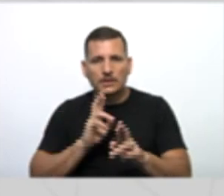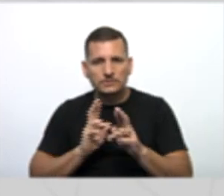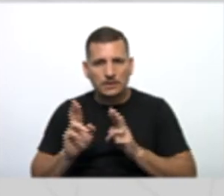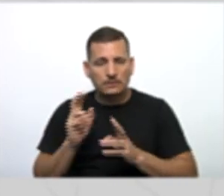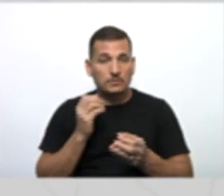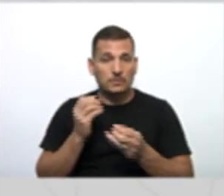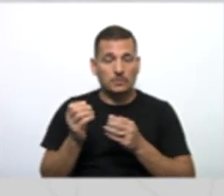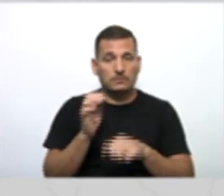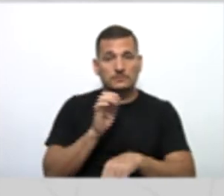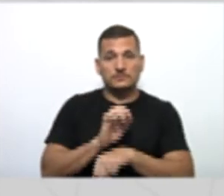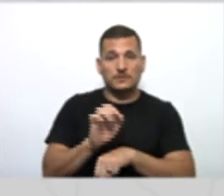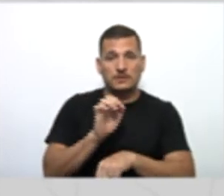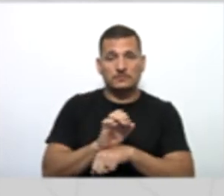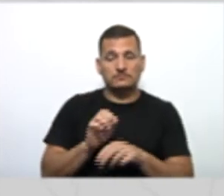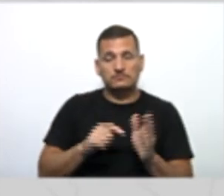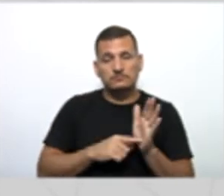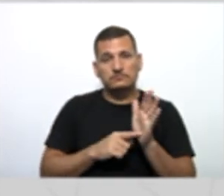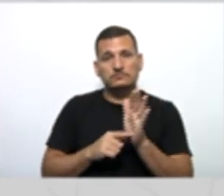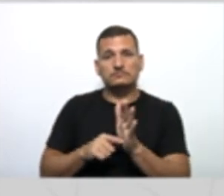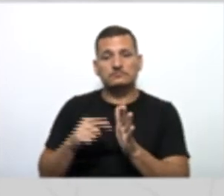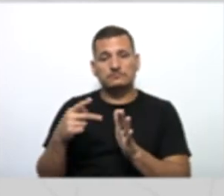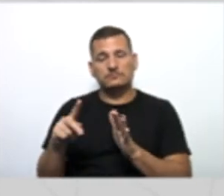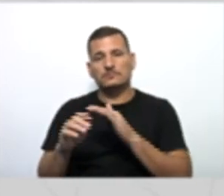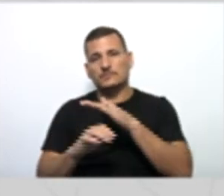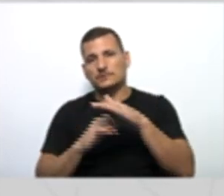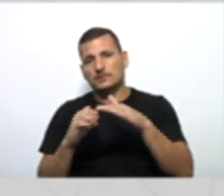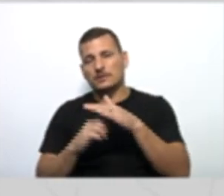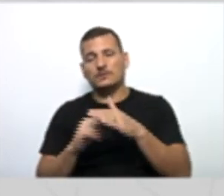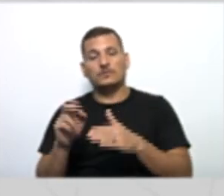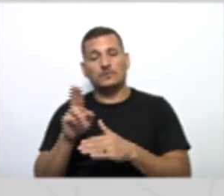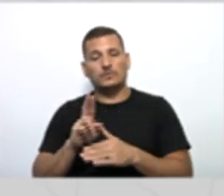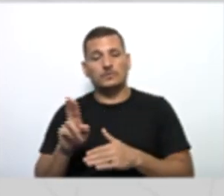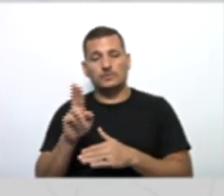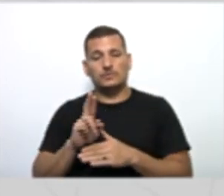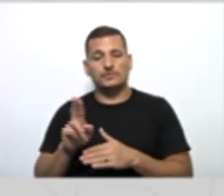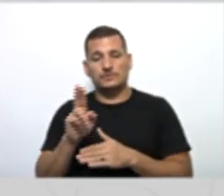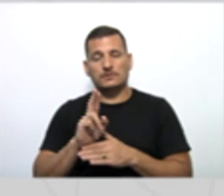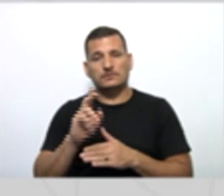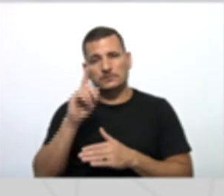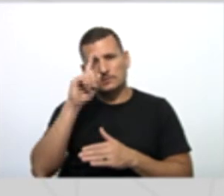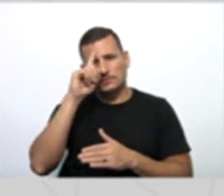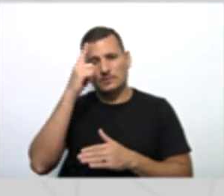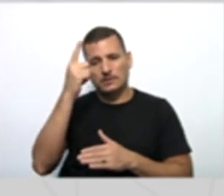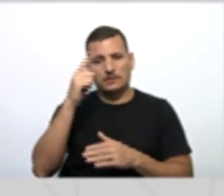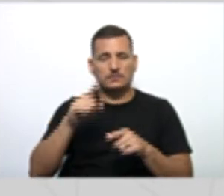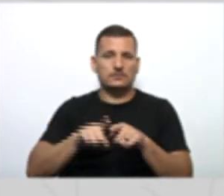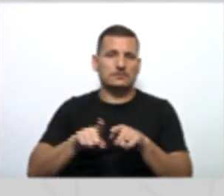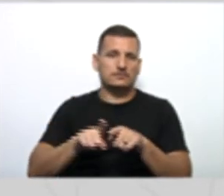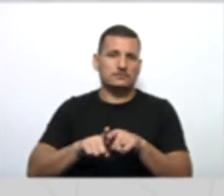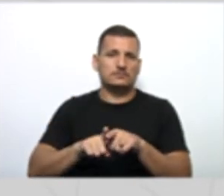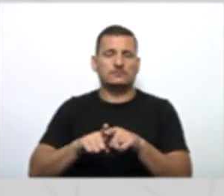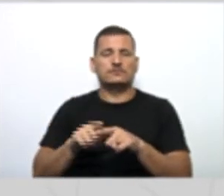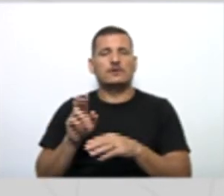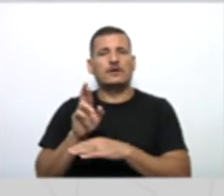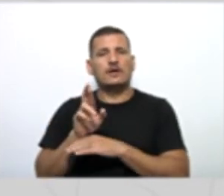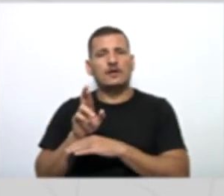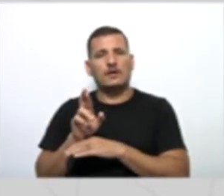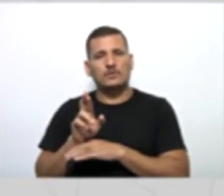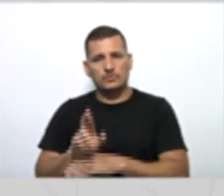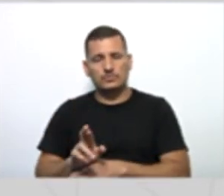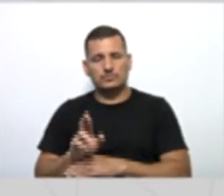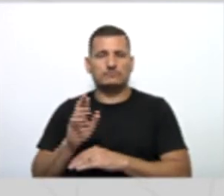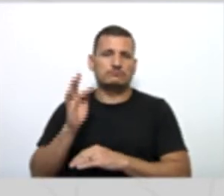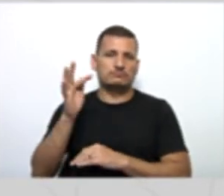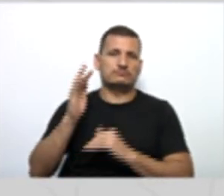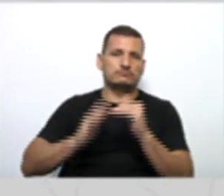contribuições do estágio para o empresário, que usufrui de ideias e recursos do futuro profissional,